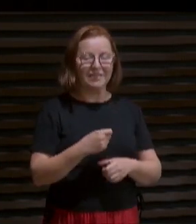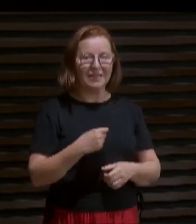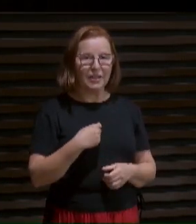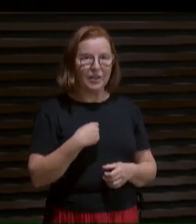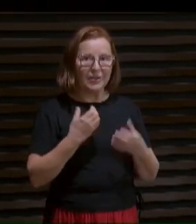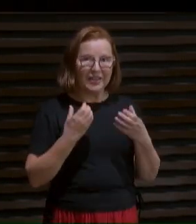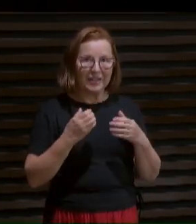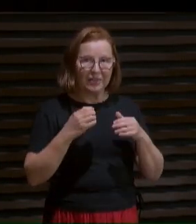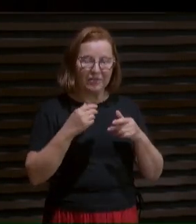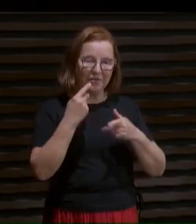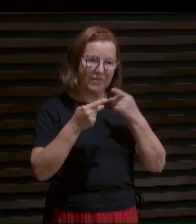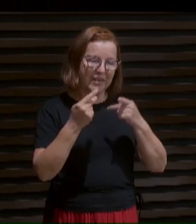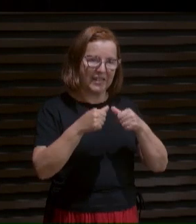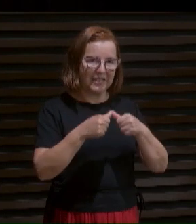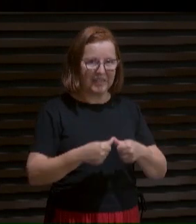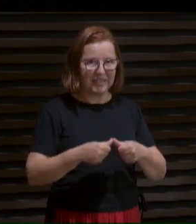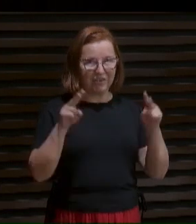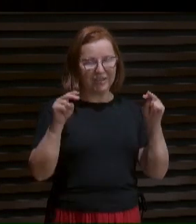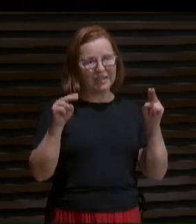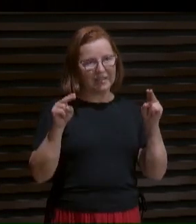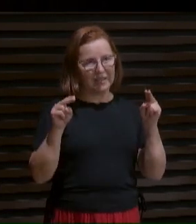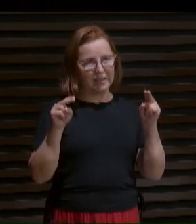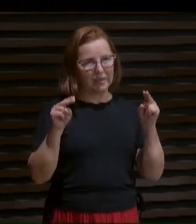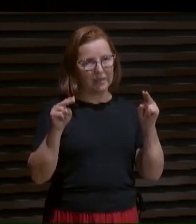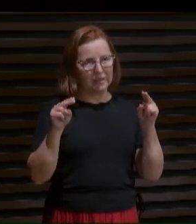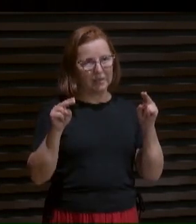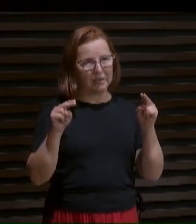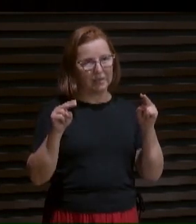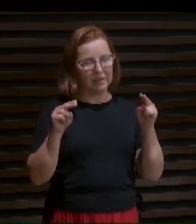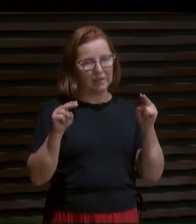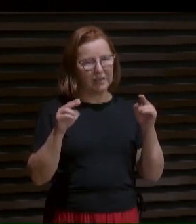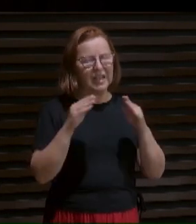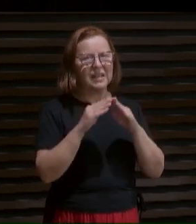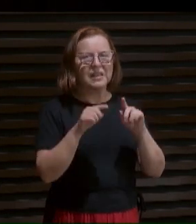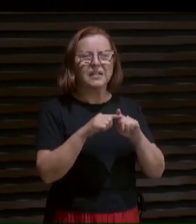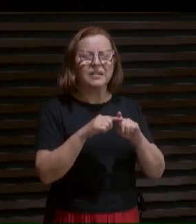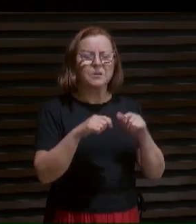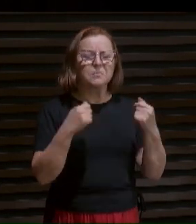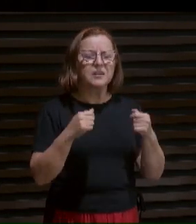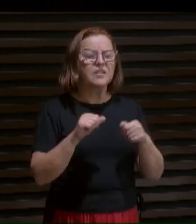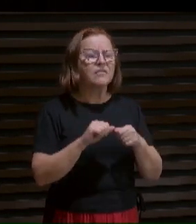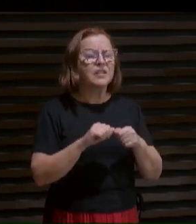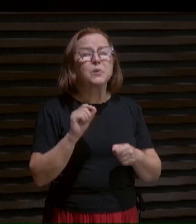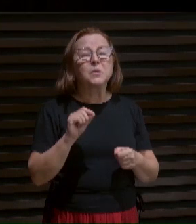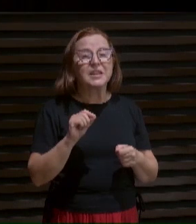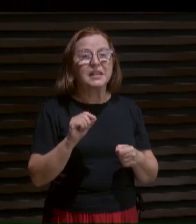falar sobre este tema, que é o que a igreja precisa fazer nesse período.